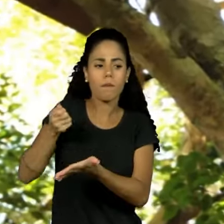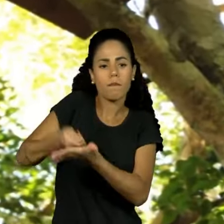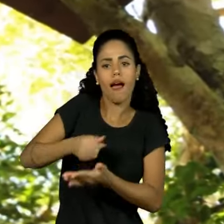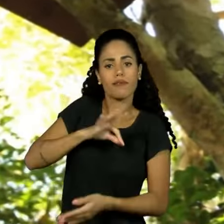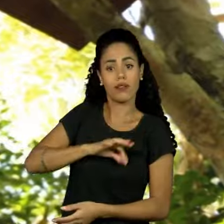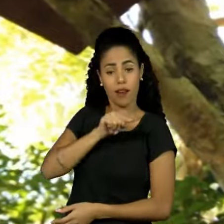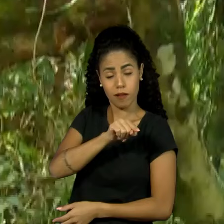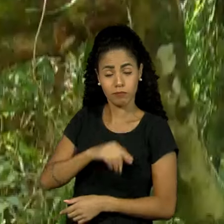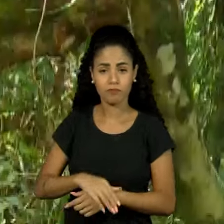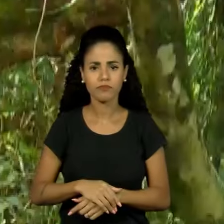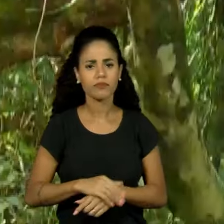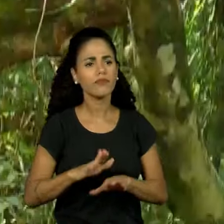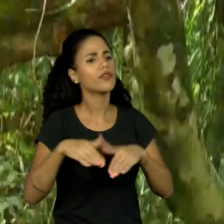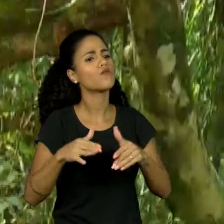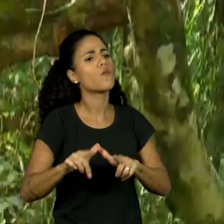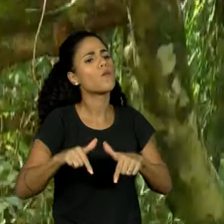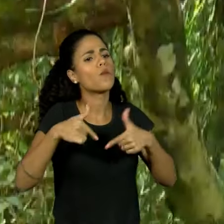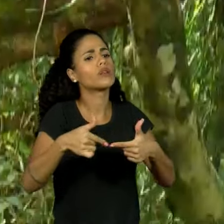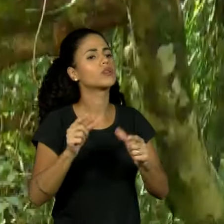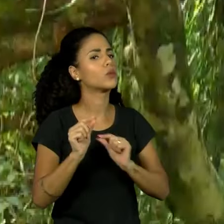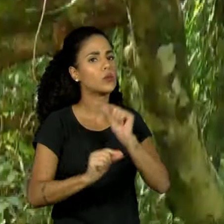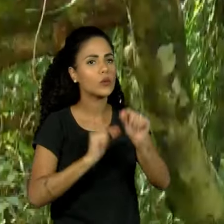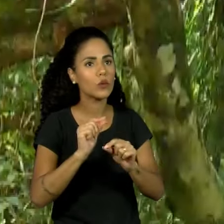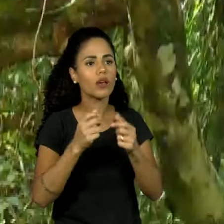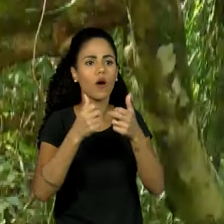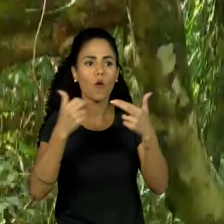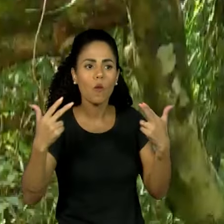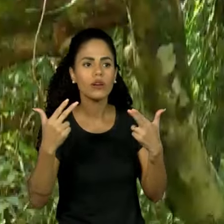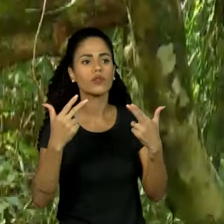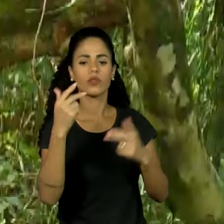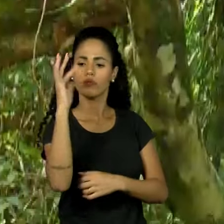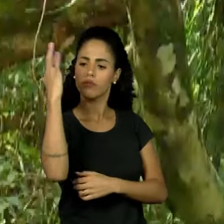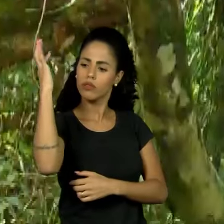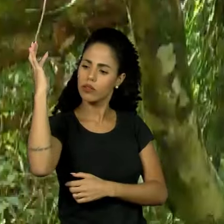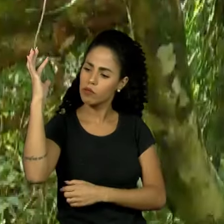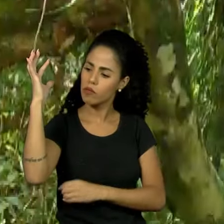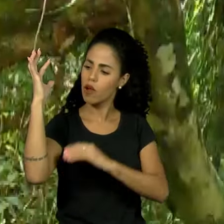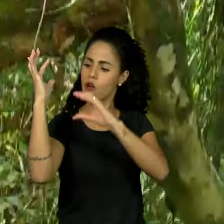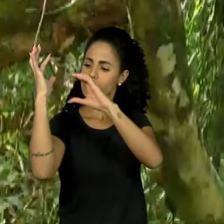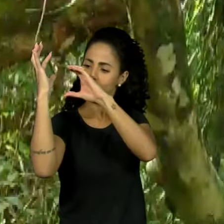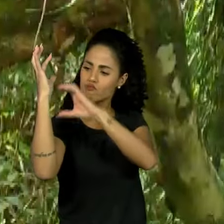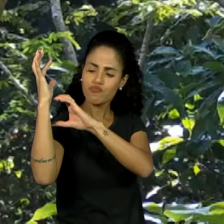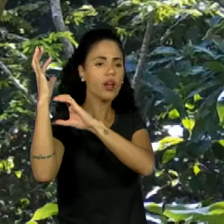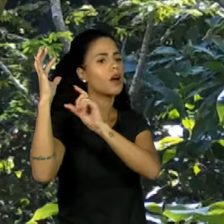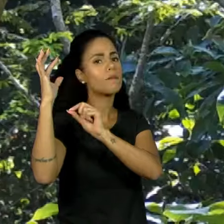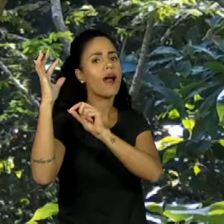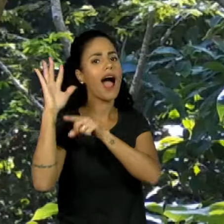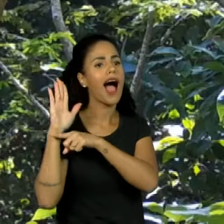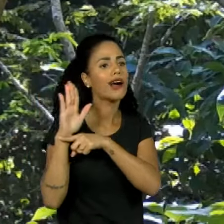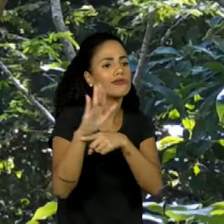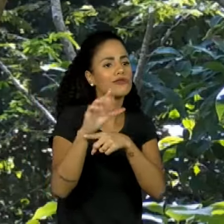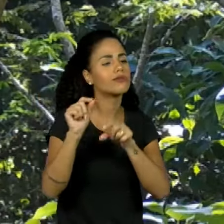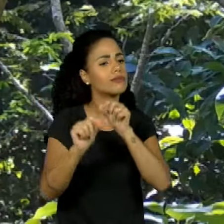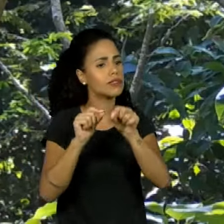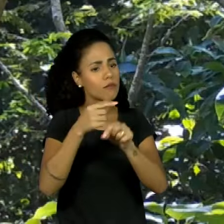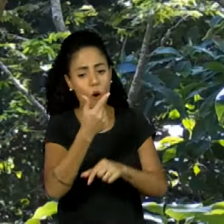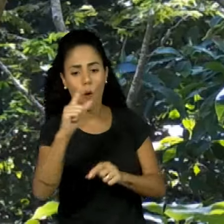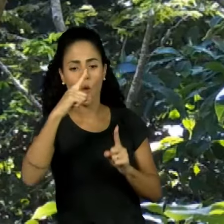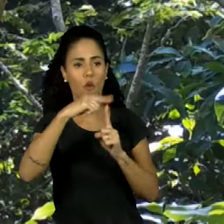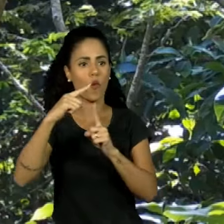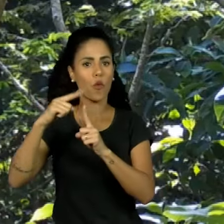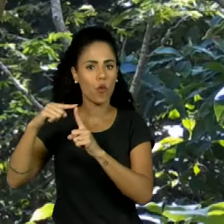Uma das ações é colocar ocos artificiais nas árvores, simulando os que existem na natureza. Outras espécies, como